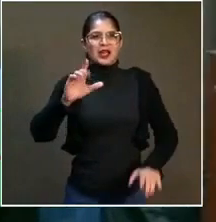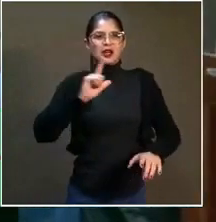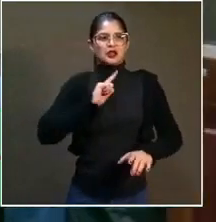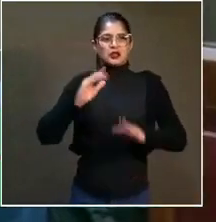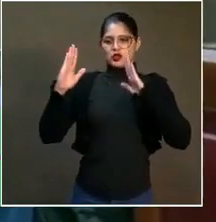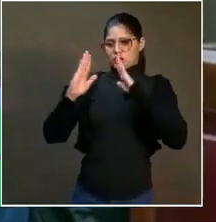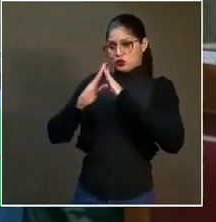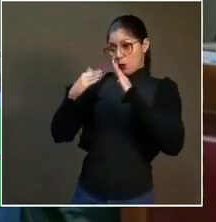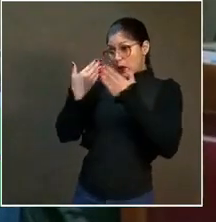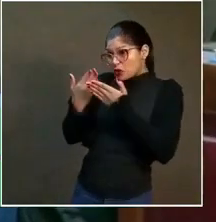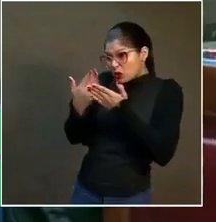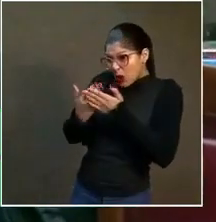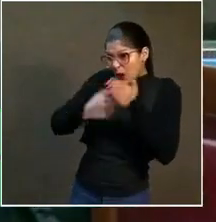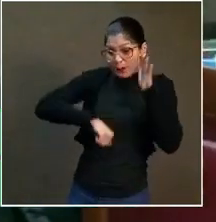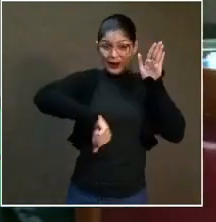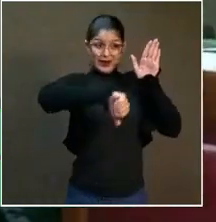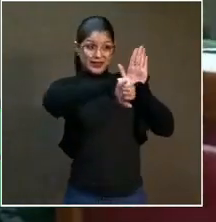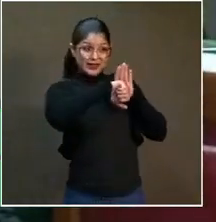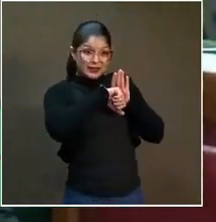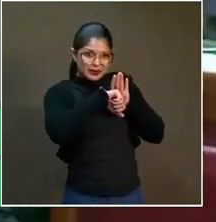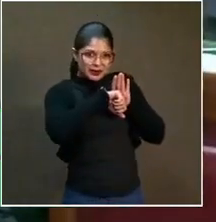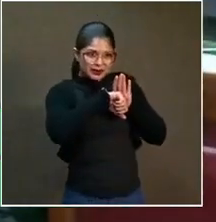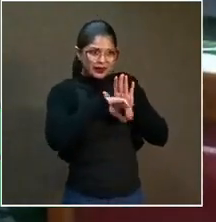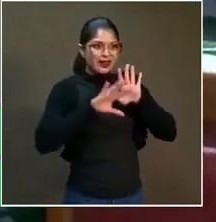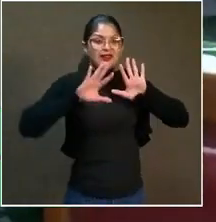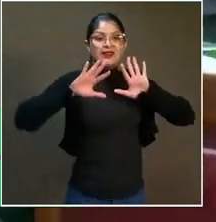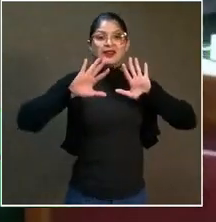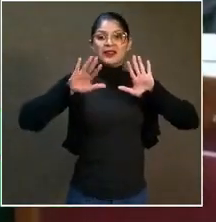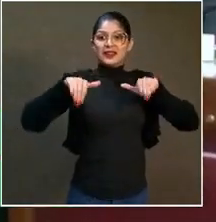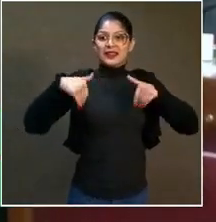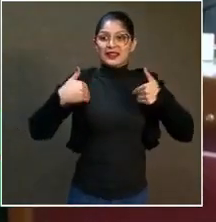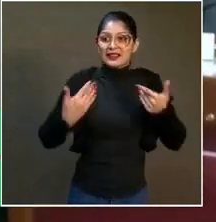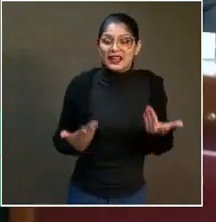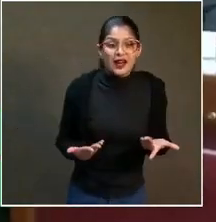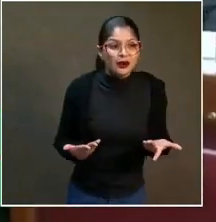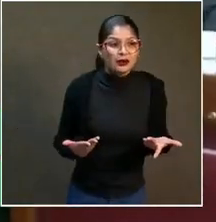para criminalista, ele ensinaria todos a voar,